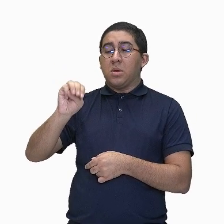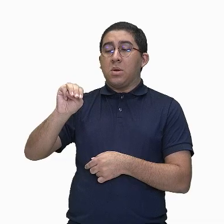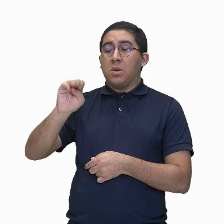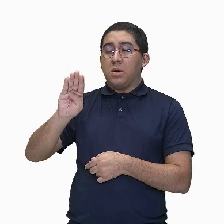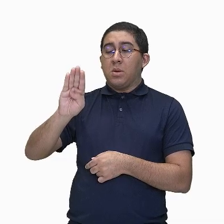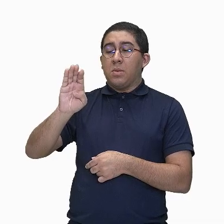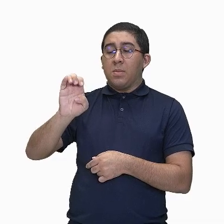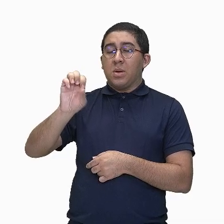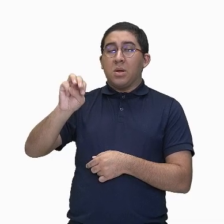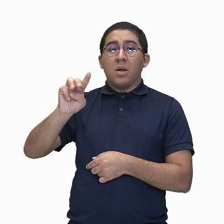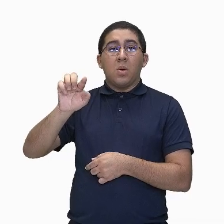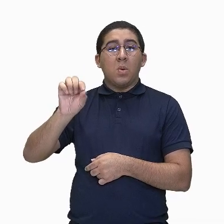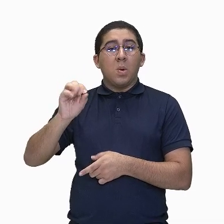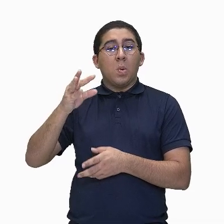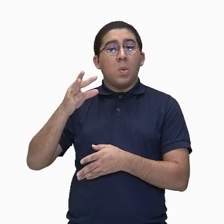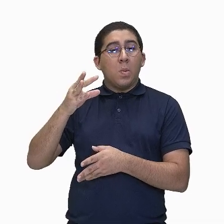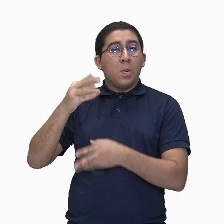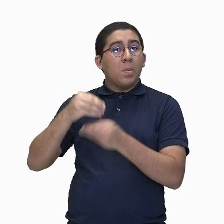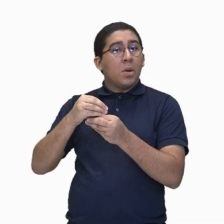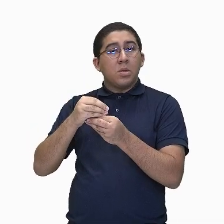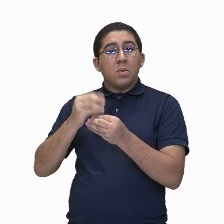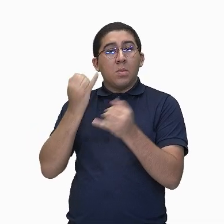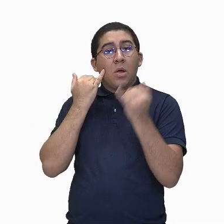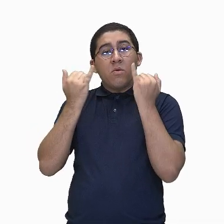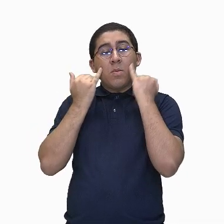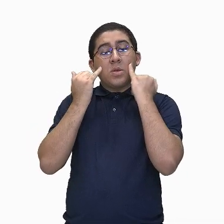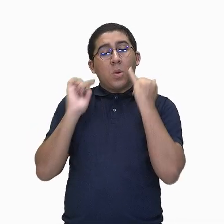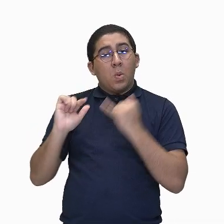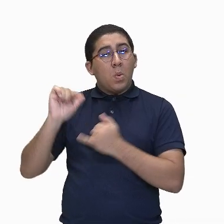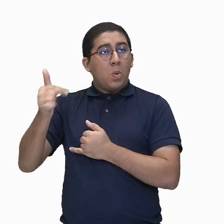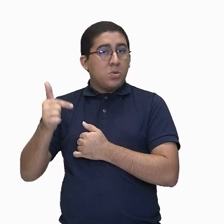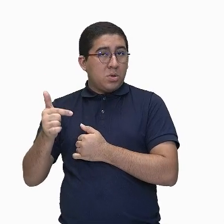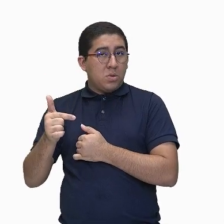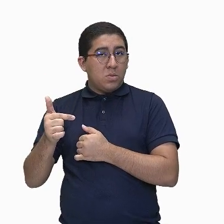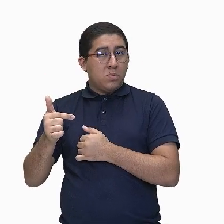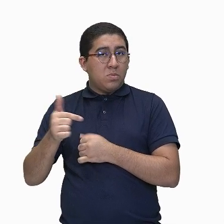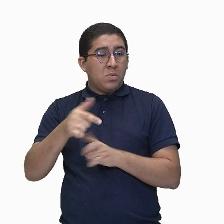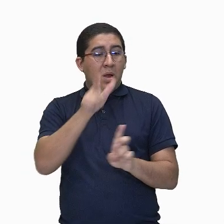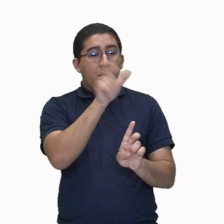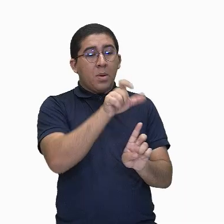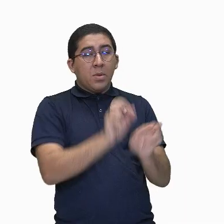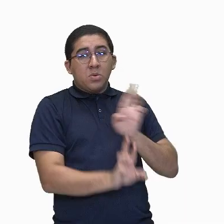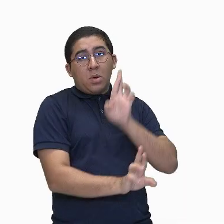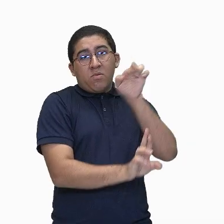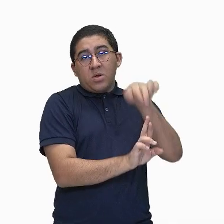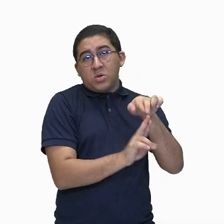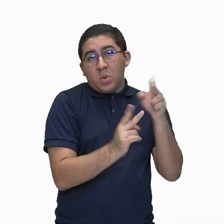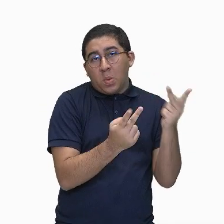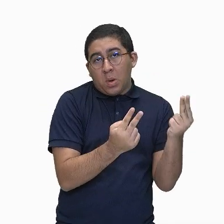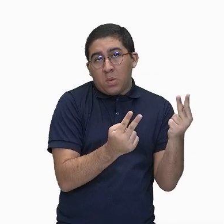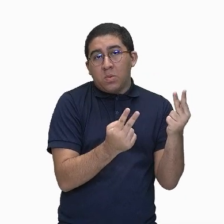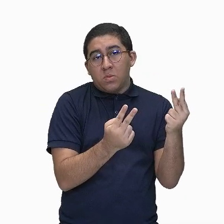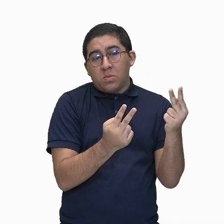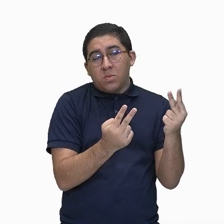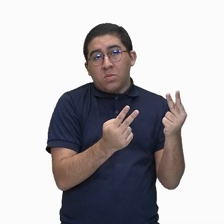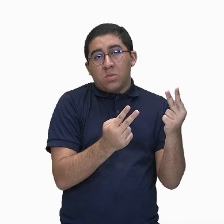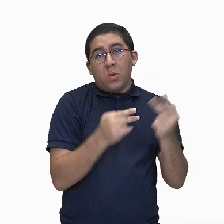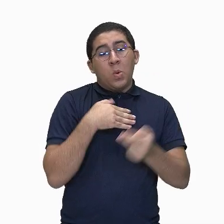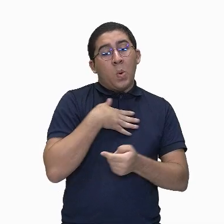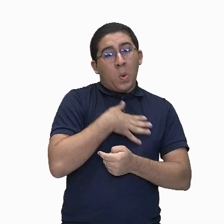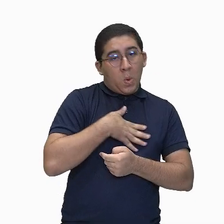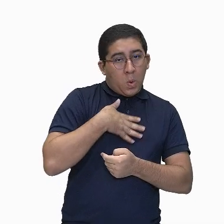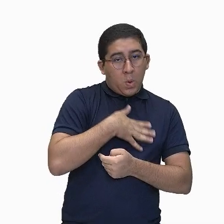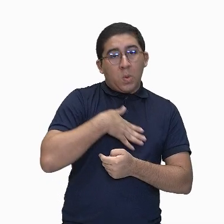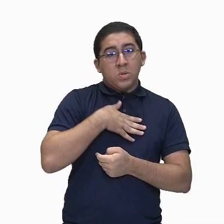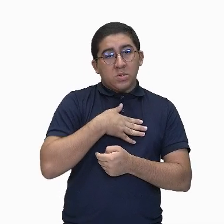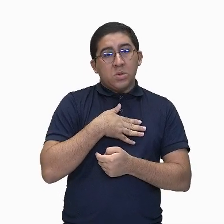dando uma informação a mais sobre o João. Mas também João gosta de viajar. Observe